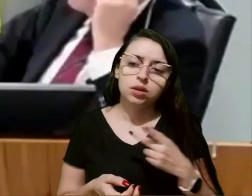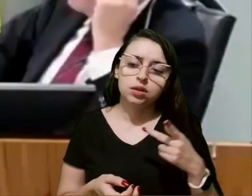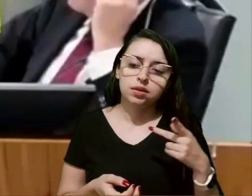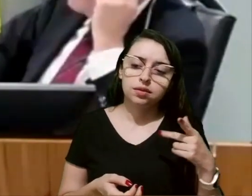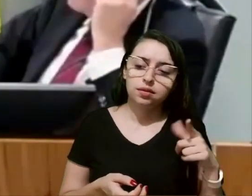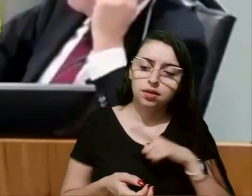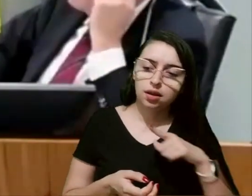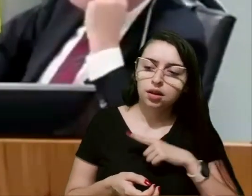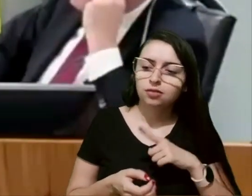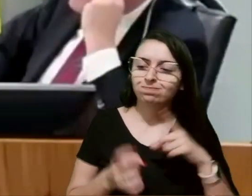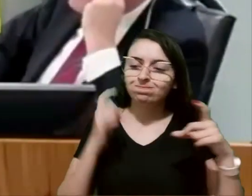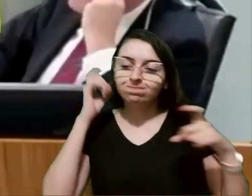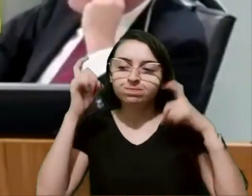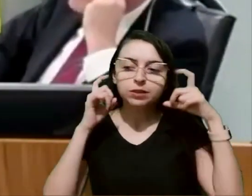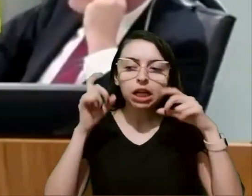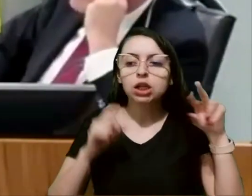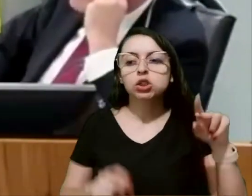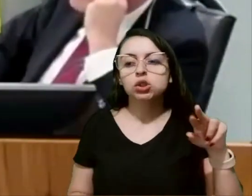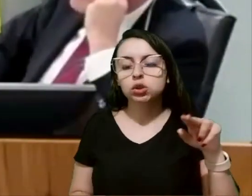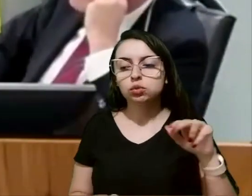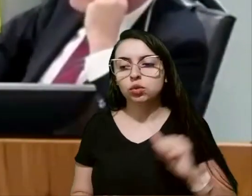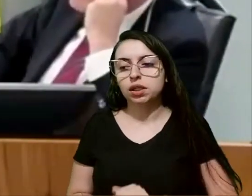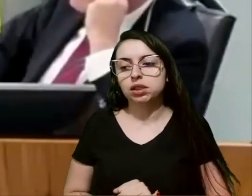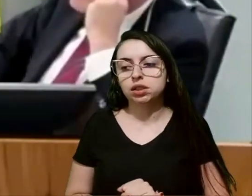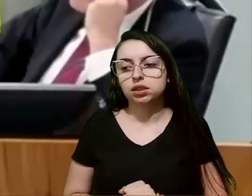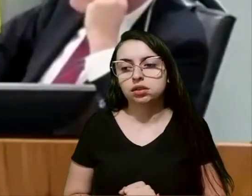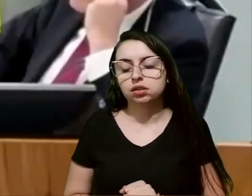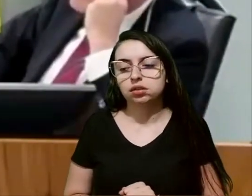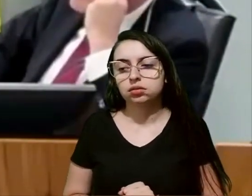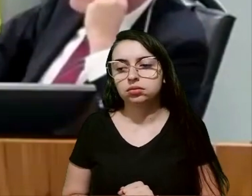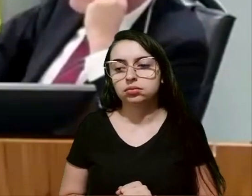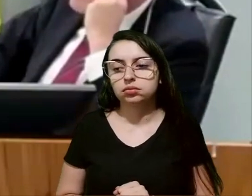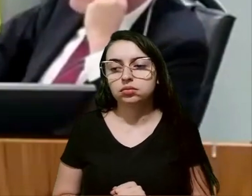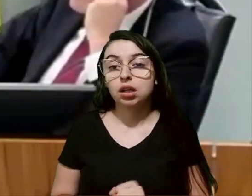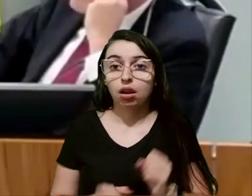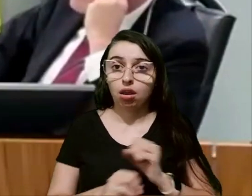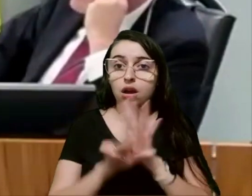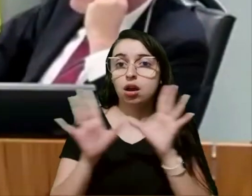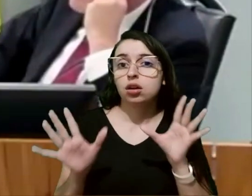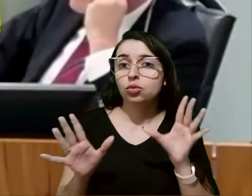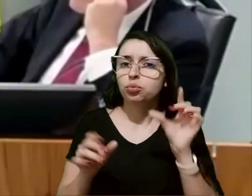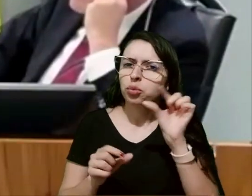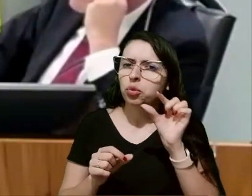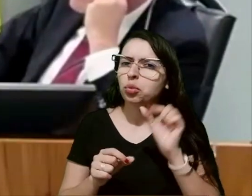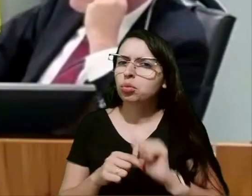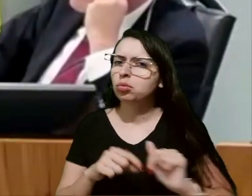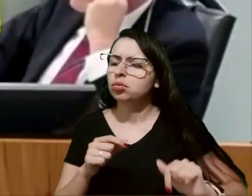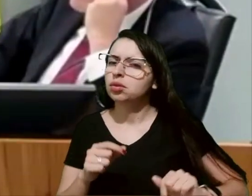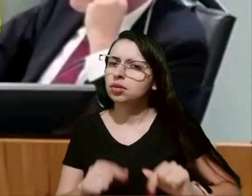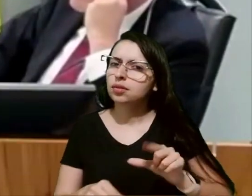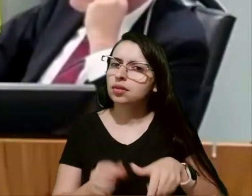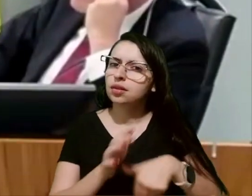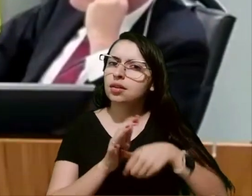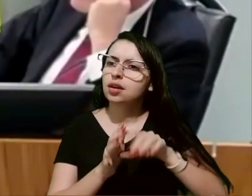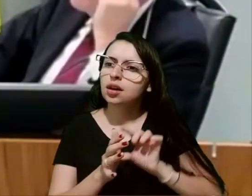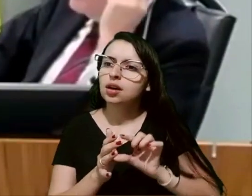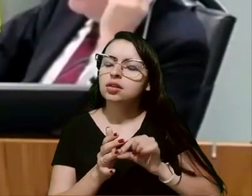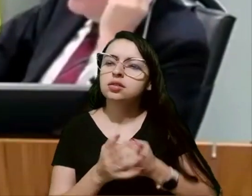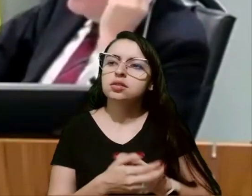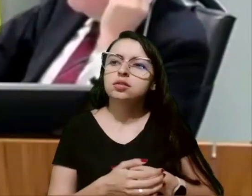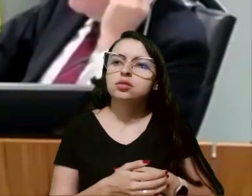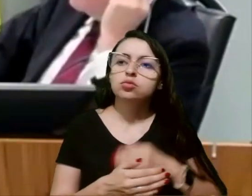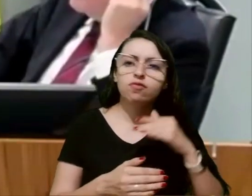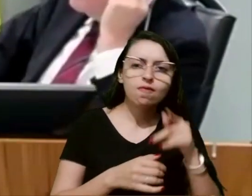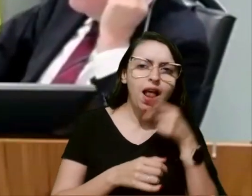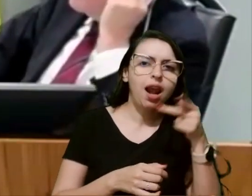a gente tem as mesmas preocupações e, claro que no pouco tempo que a gente teve na primeira parte é difícil